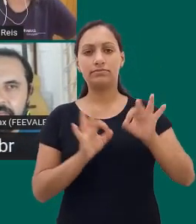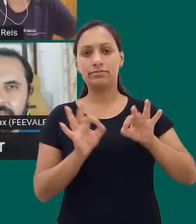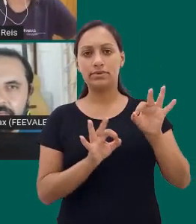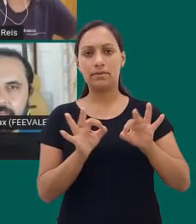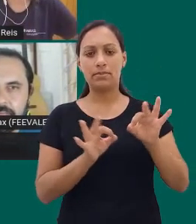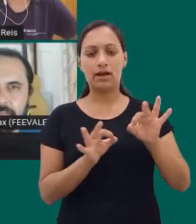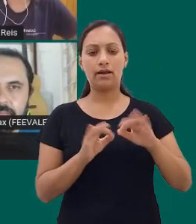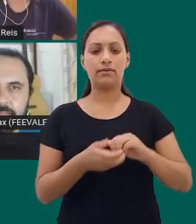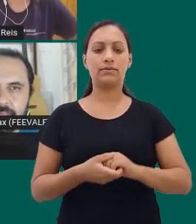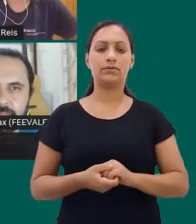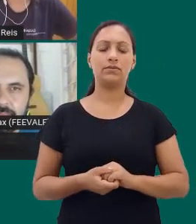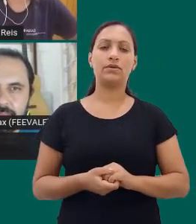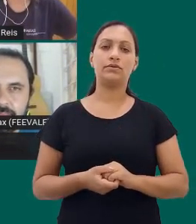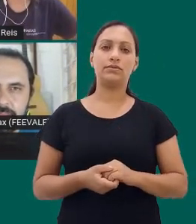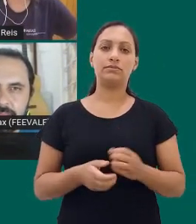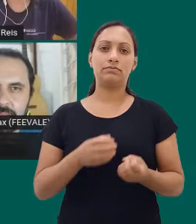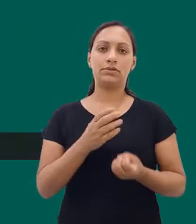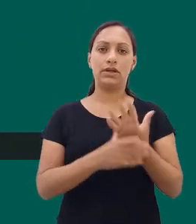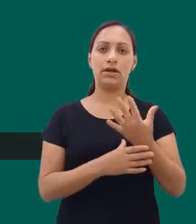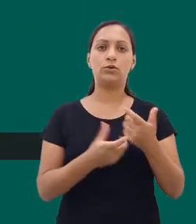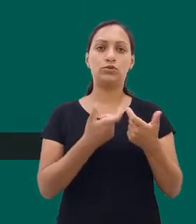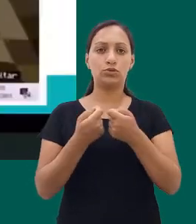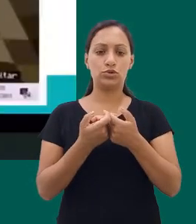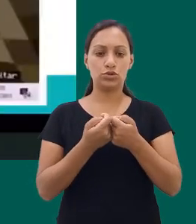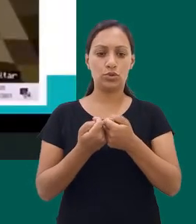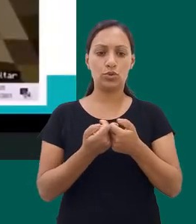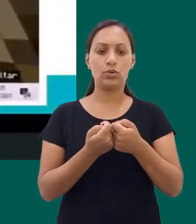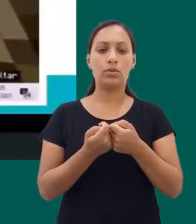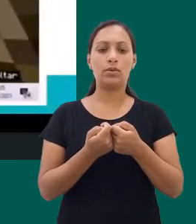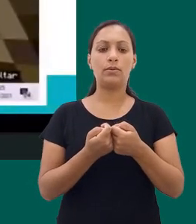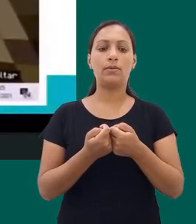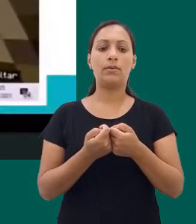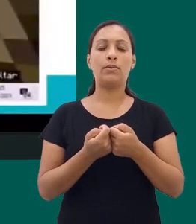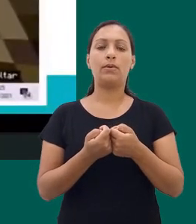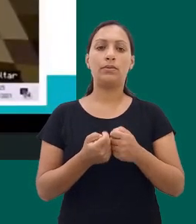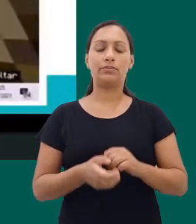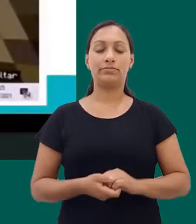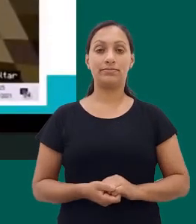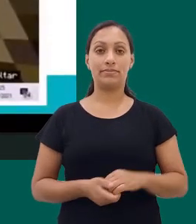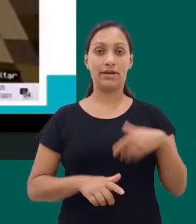prepararam, confeccionaram um jogo, né, para ser